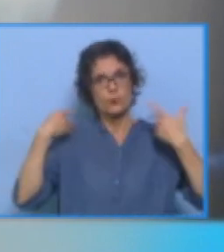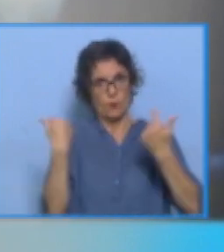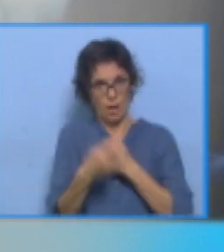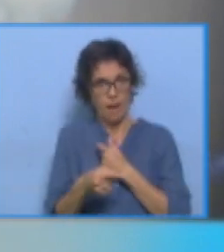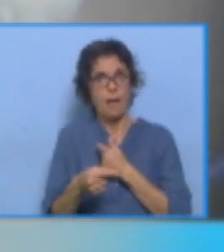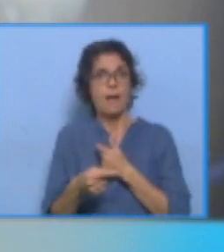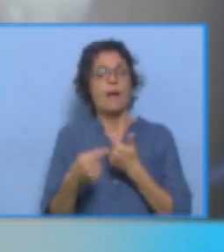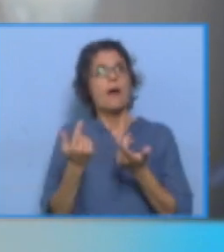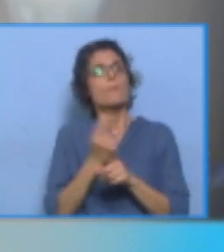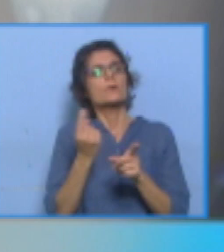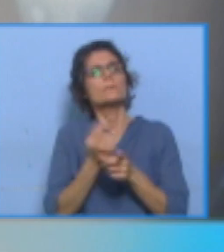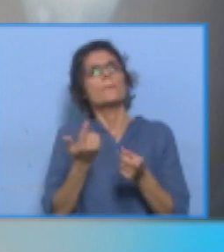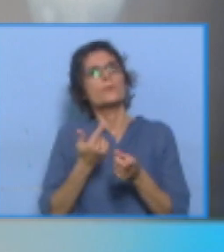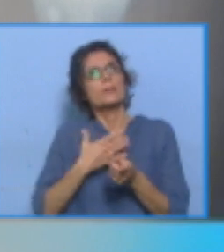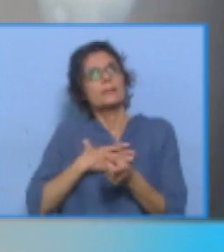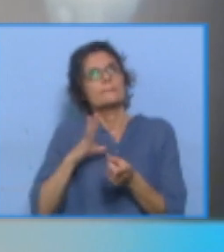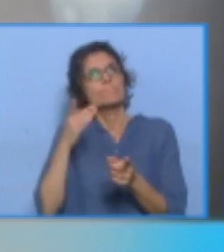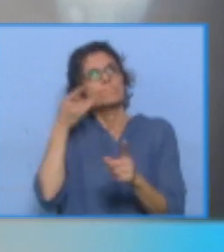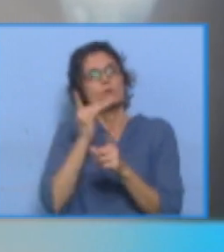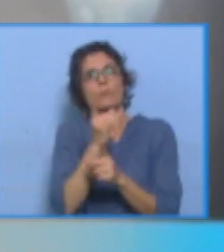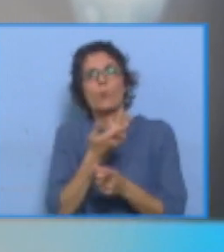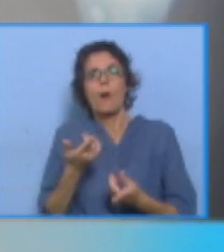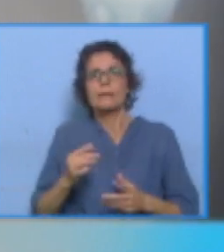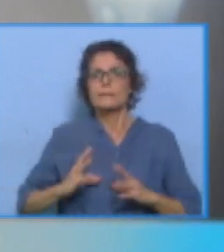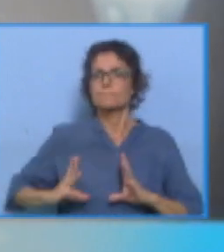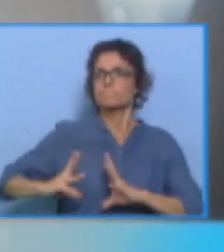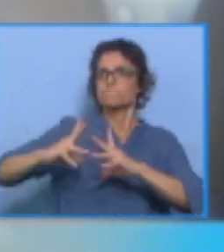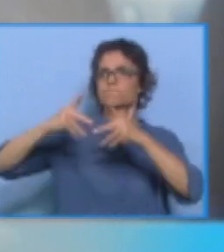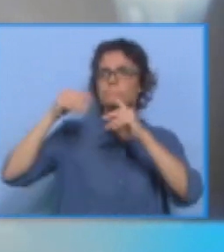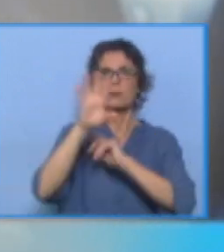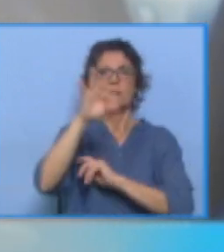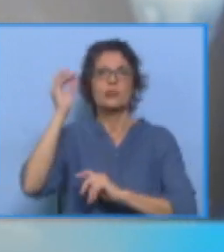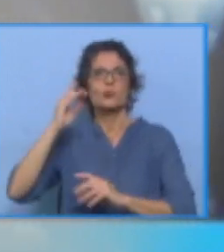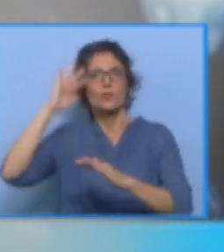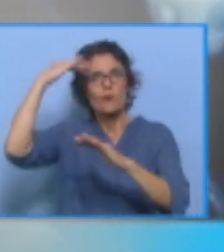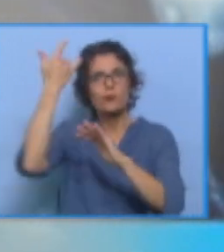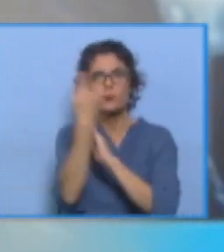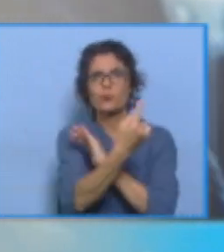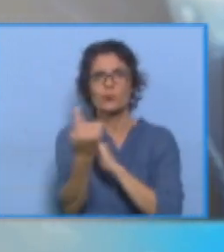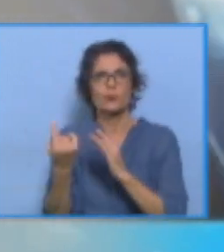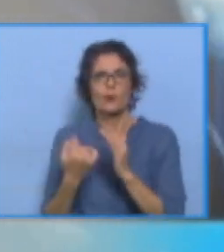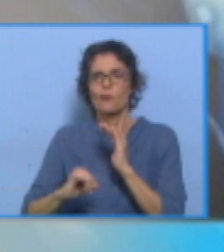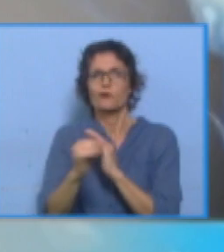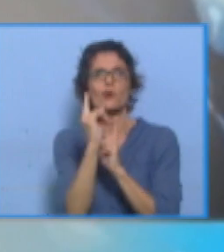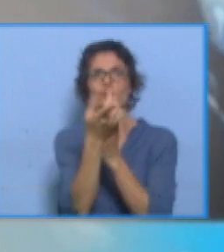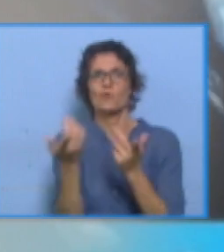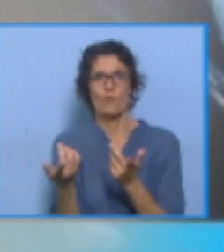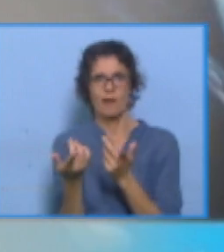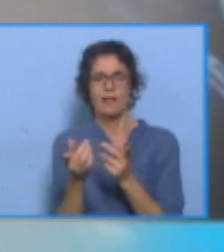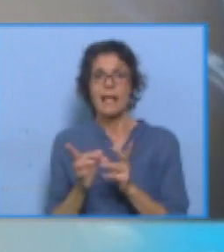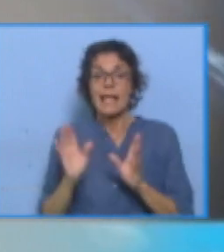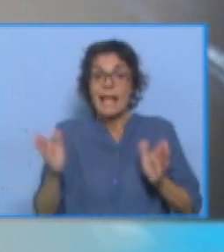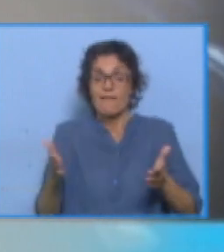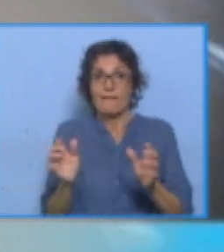queremos mesmo crescer, descobrir as nossas vocações, e estes eventos que as equipas criam,